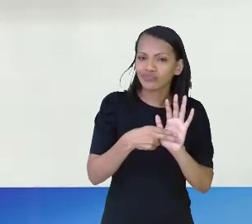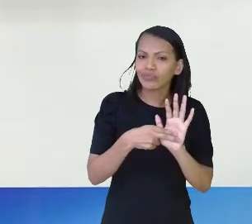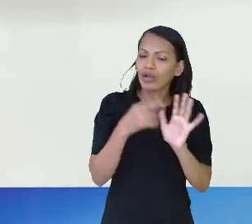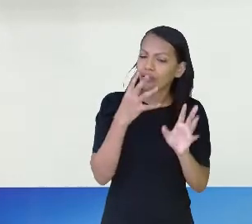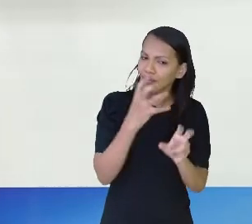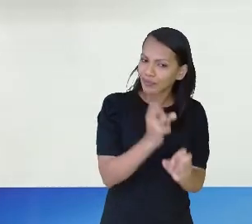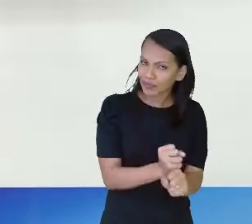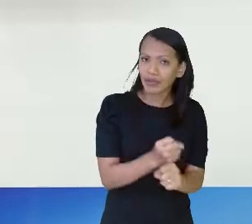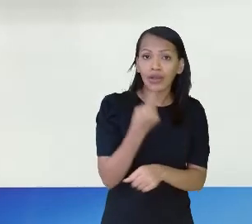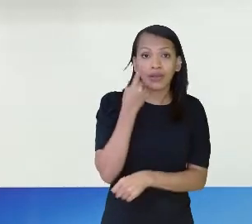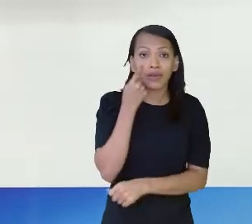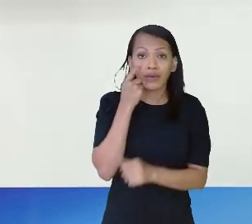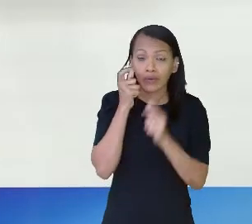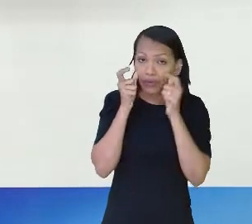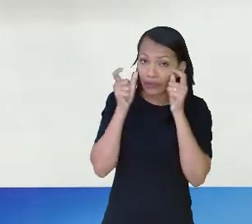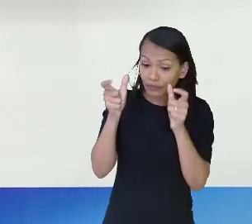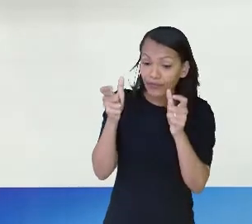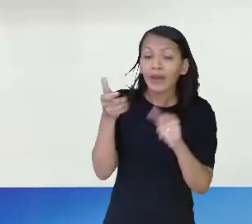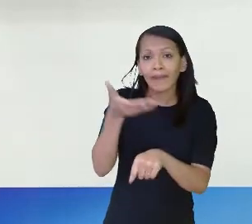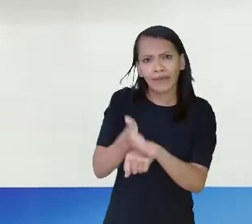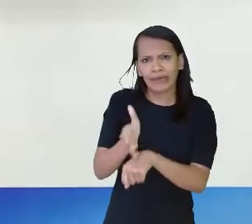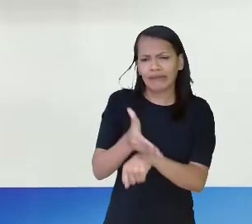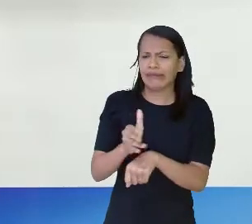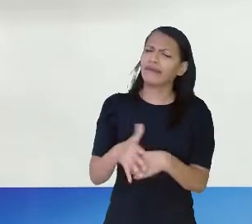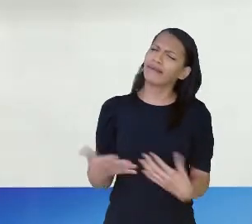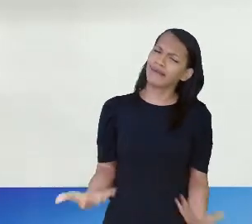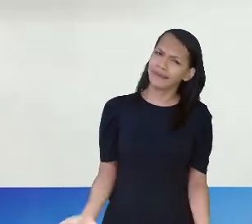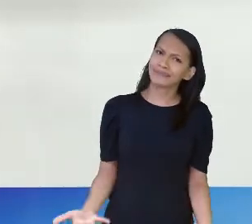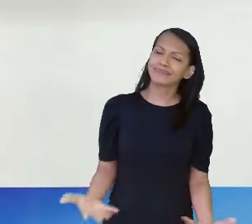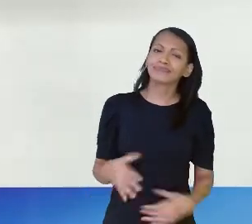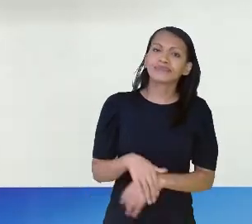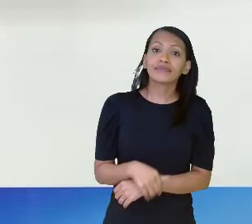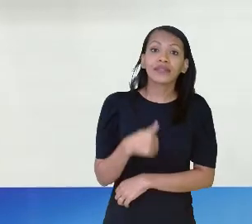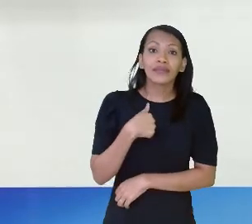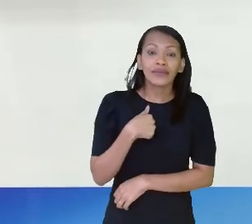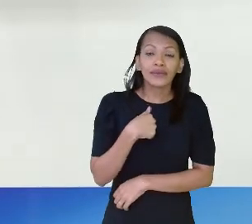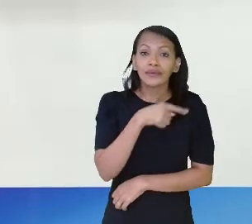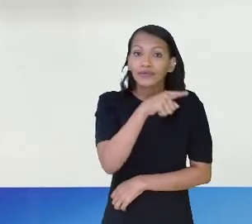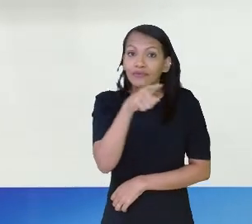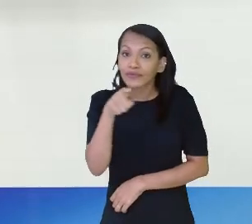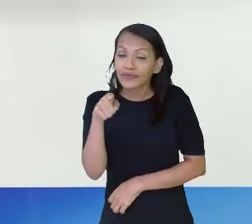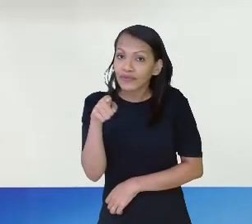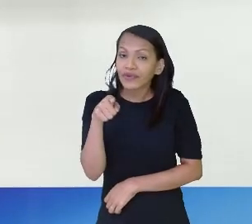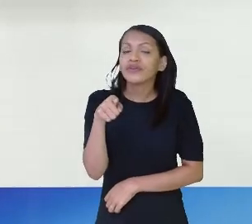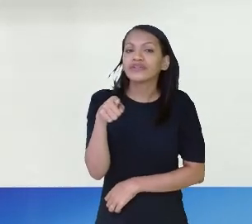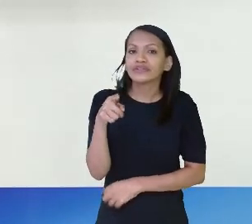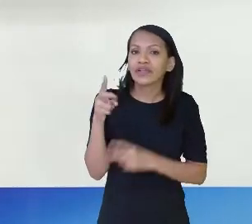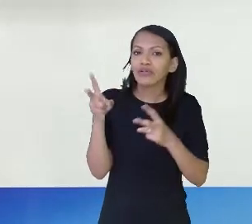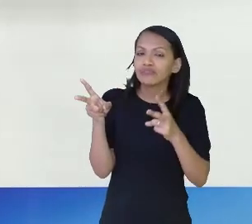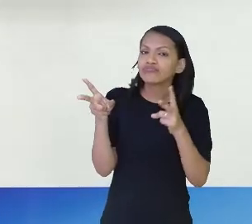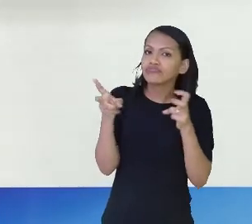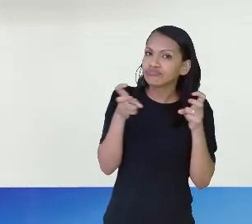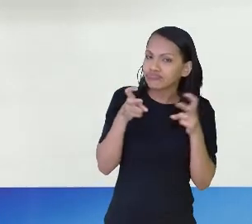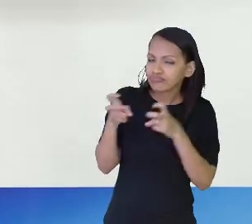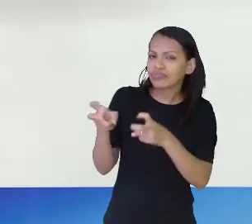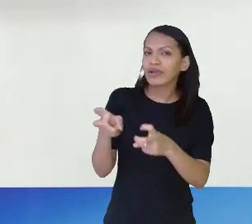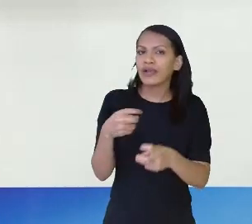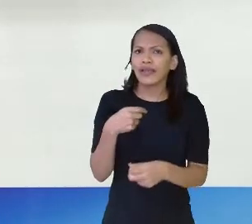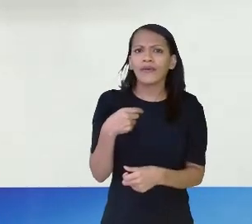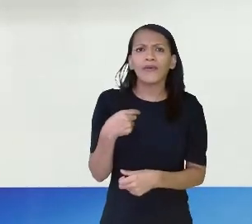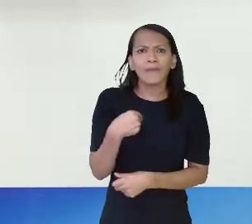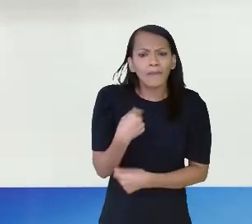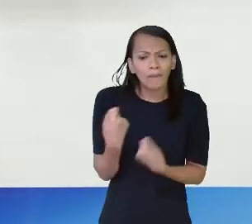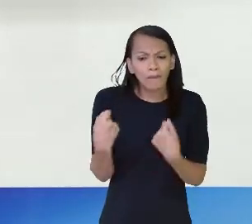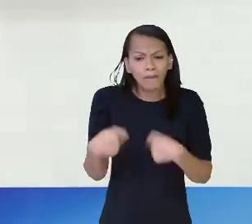Presta atenção. A gente vai fazer isso na prática, claro. Mas eu quero que vocês fiquem atentos a isso. Eu só posso fazer